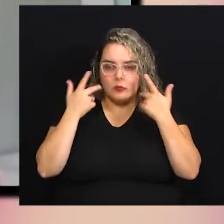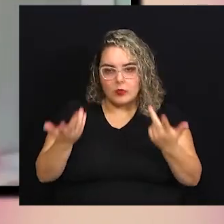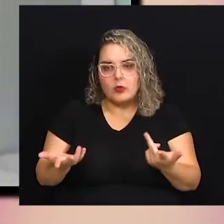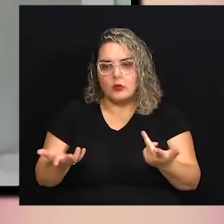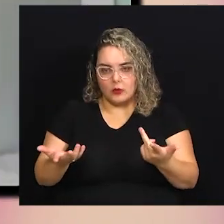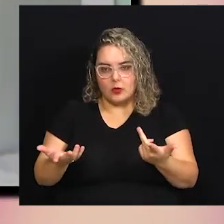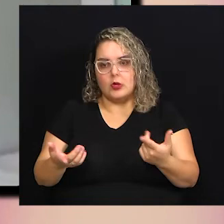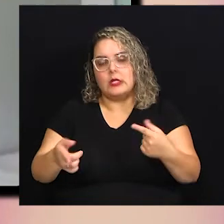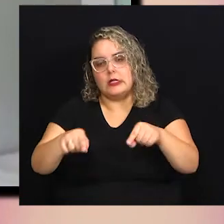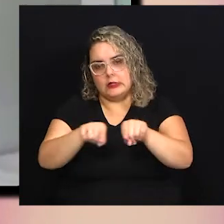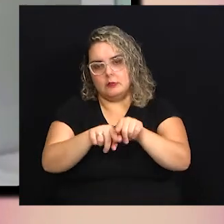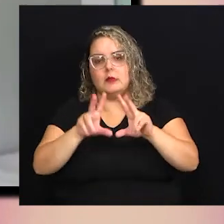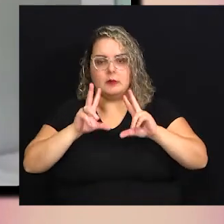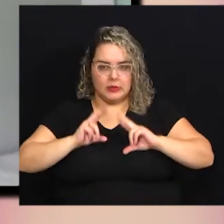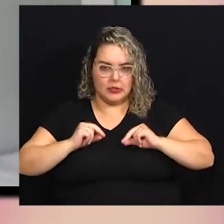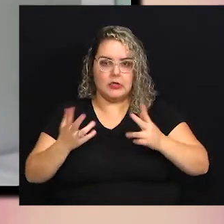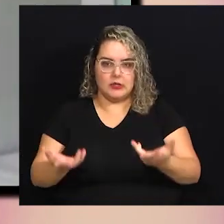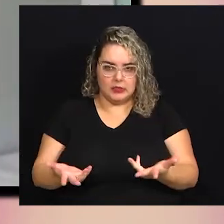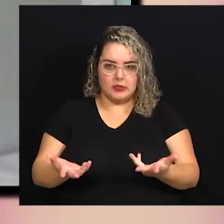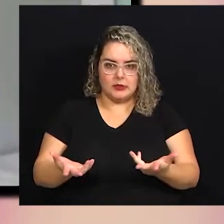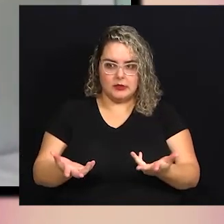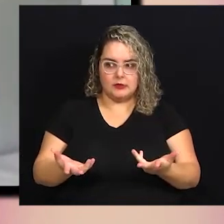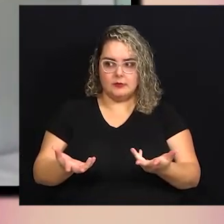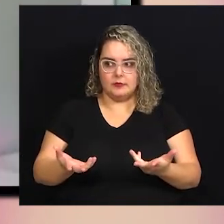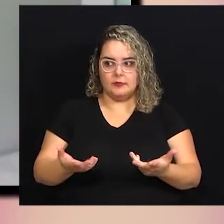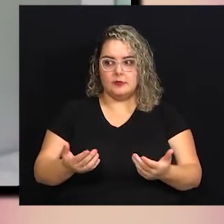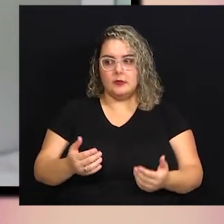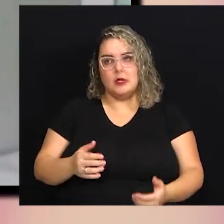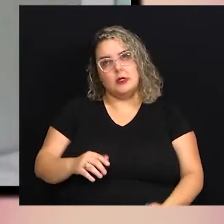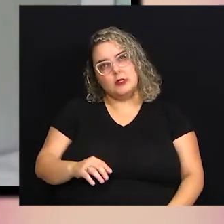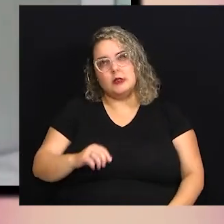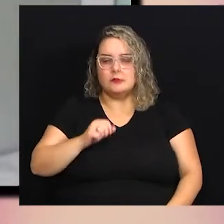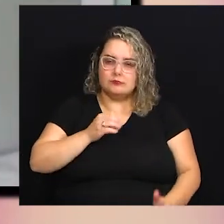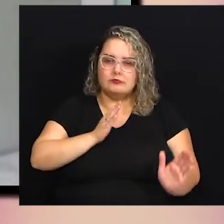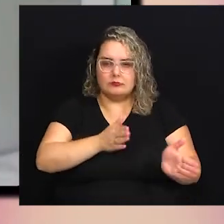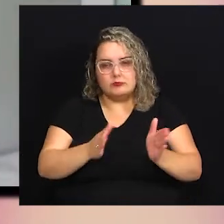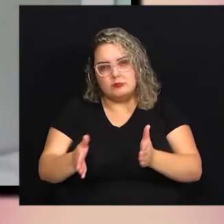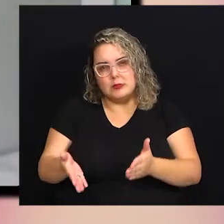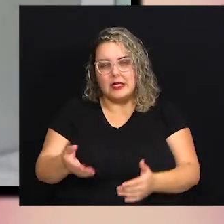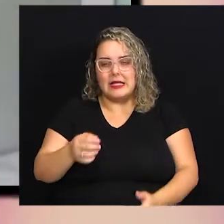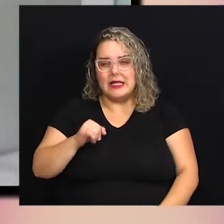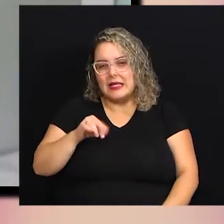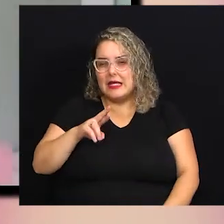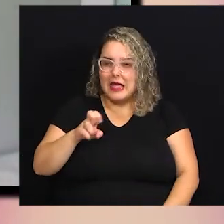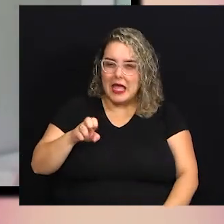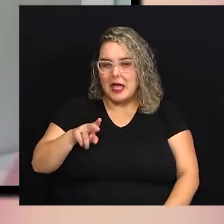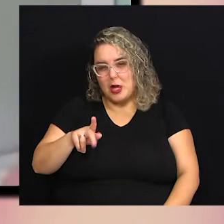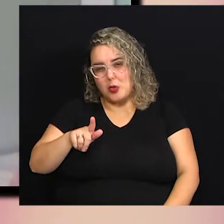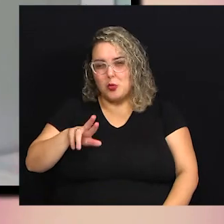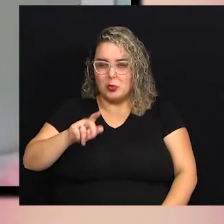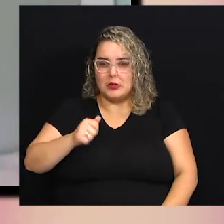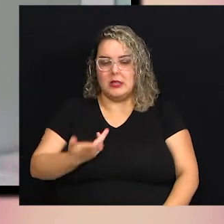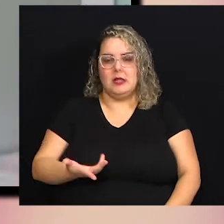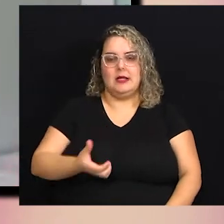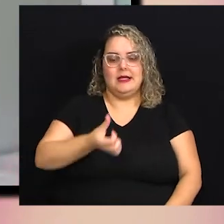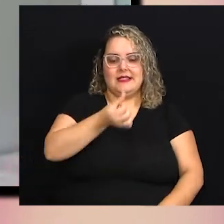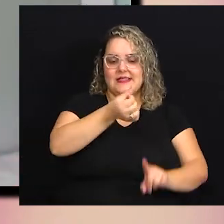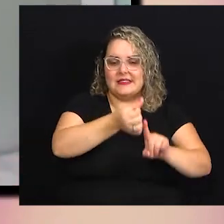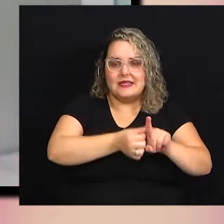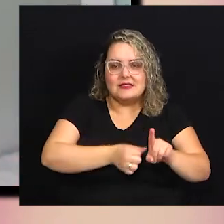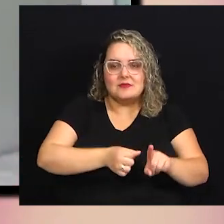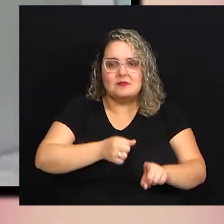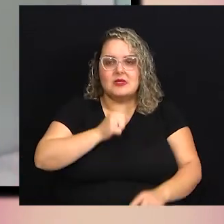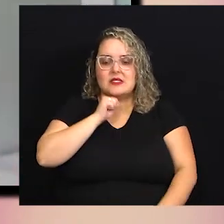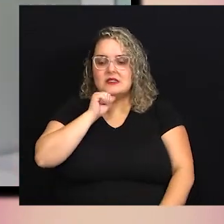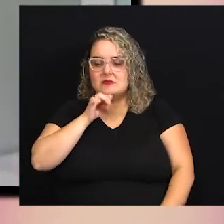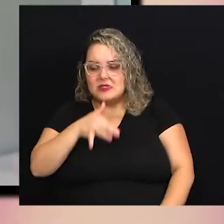comum, também merece. E ciclo um pouquinho irregular é ok, mas ciclos menstruou, está 6